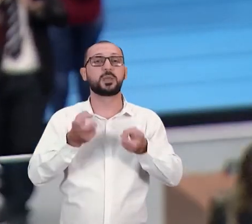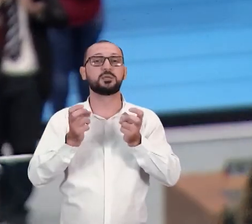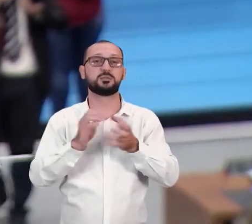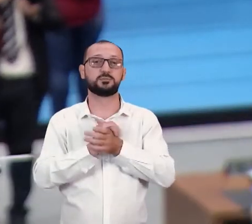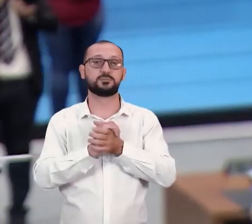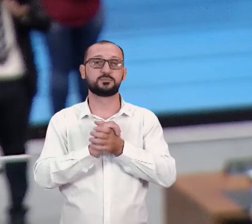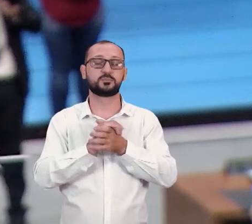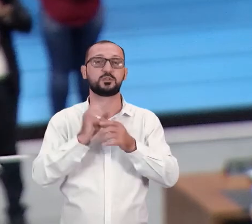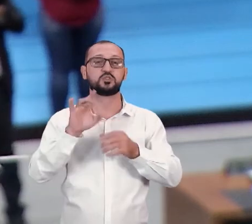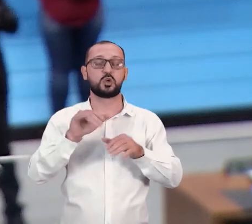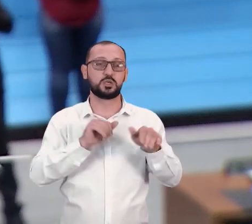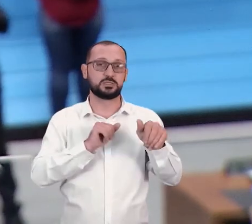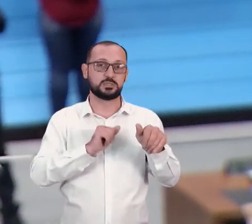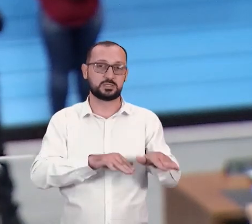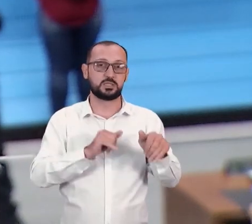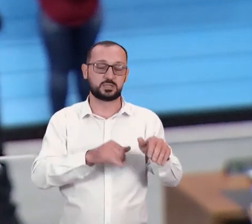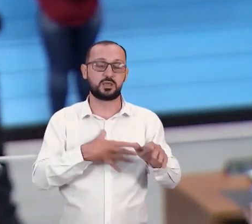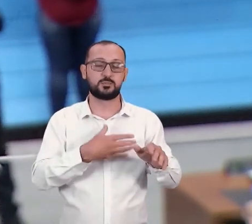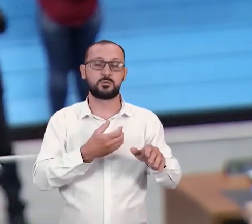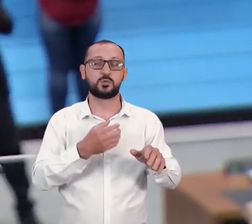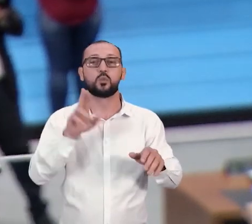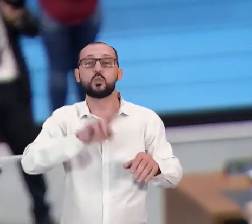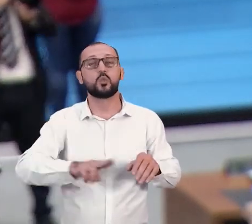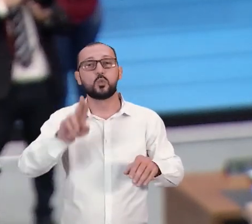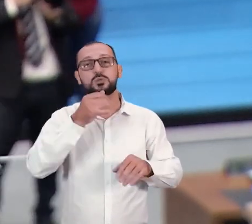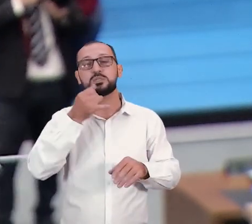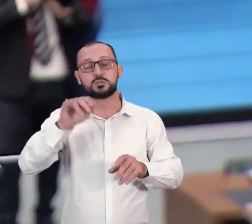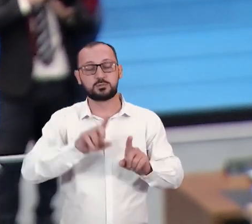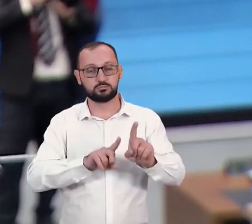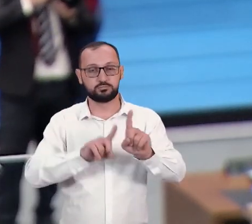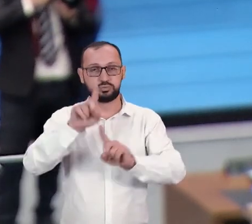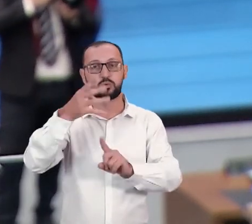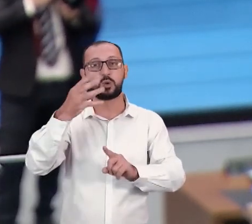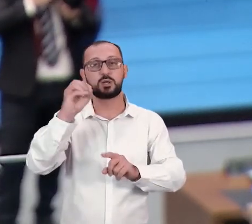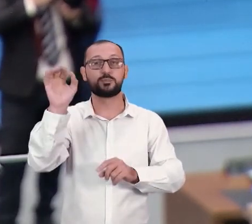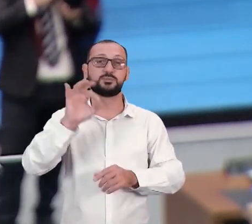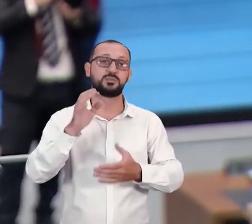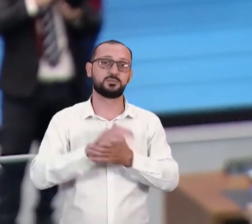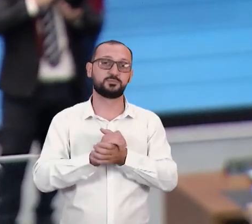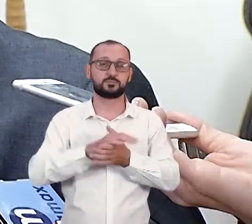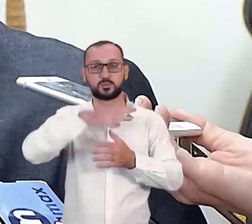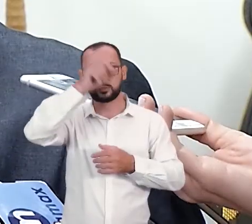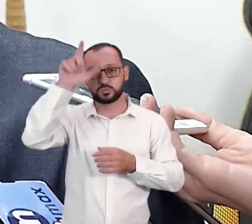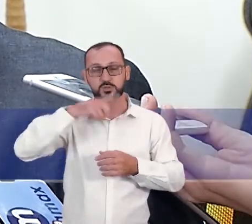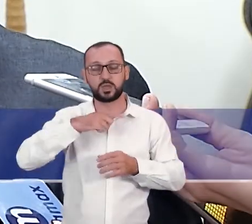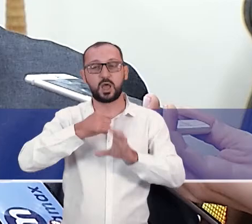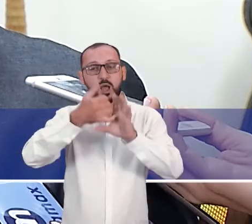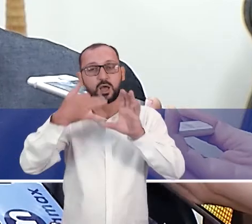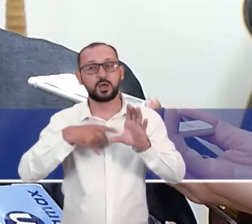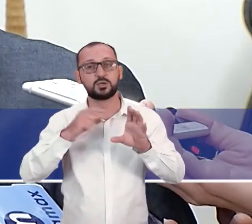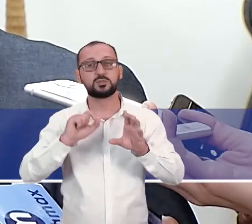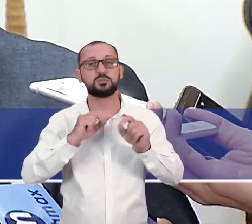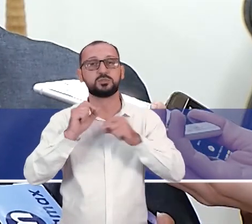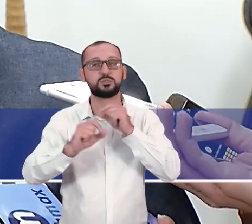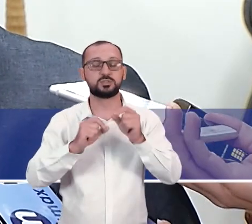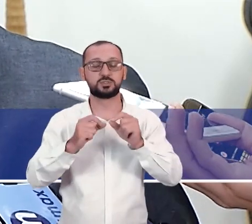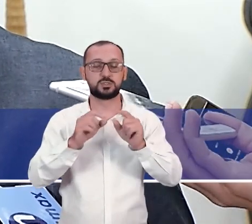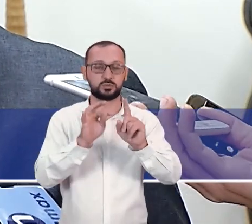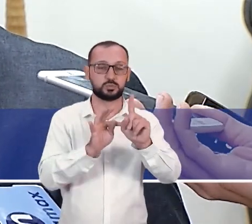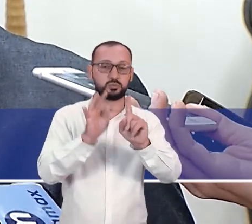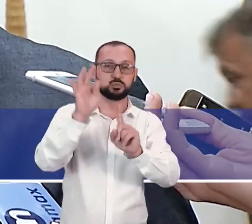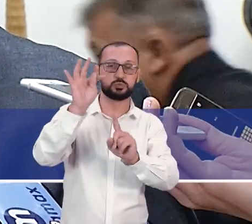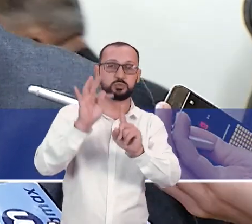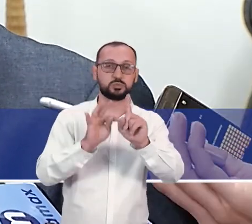de energia percebido pelos clientes. Somente em setembro, a demanda cresceu 41%. O Mato Grosso do Sul tem uma característica